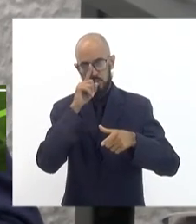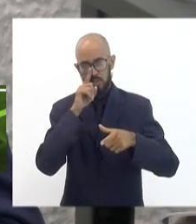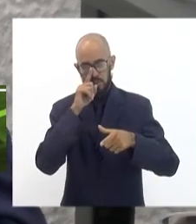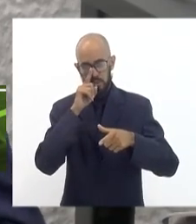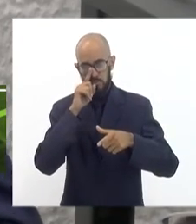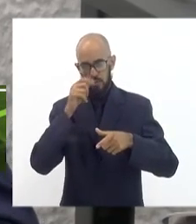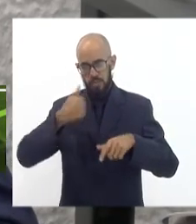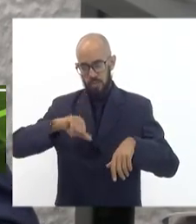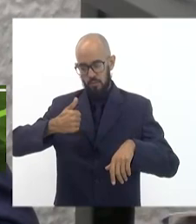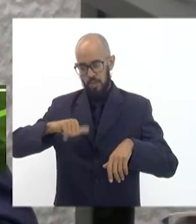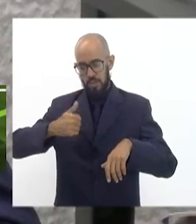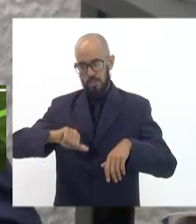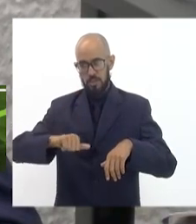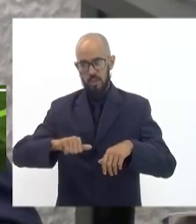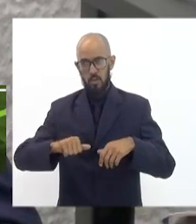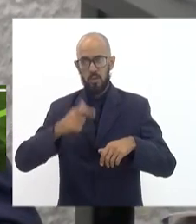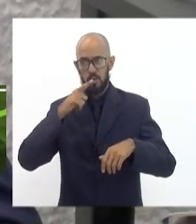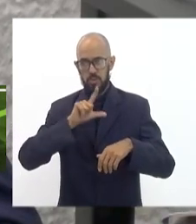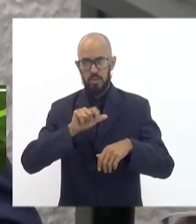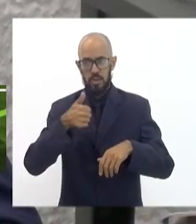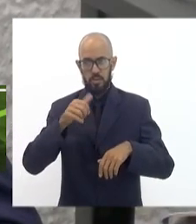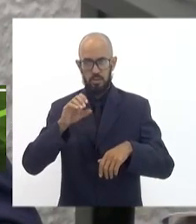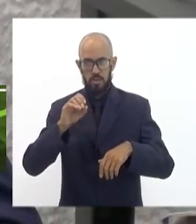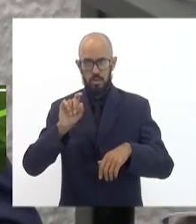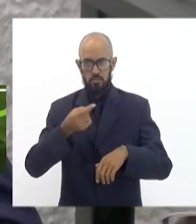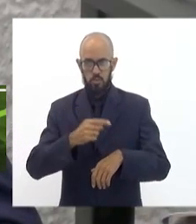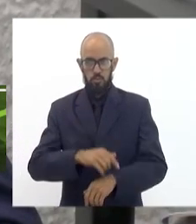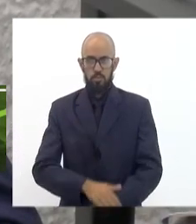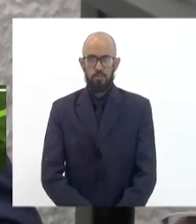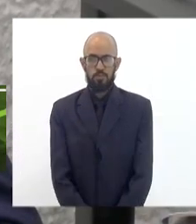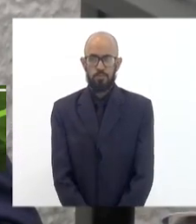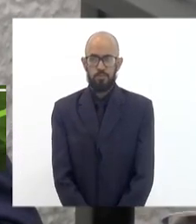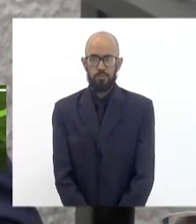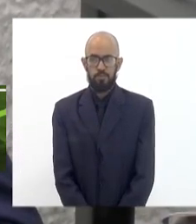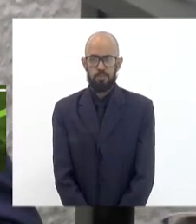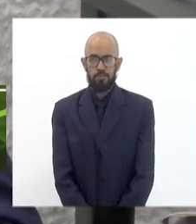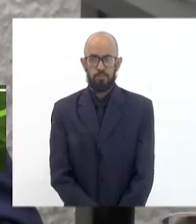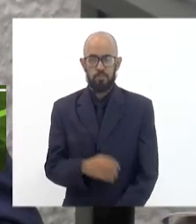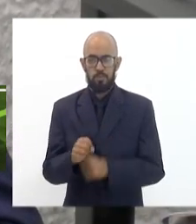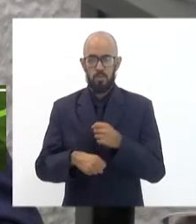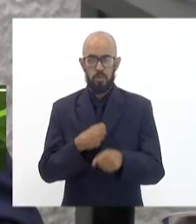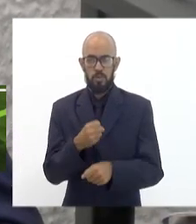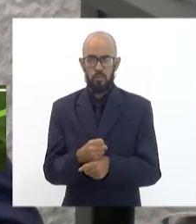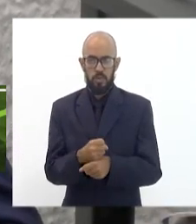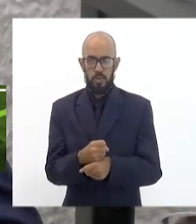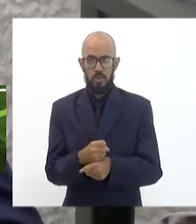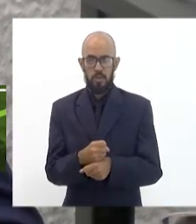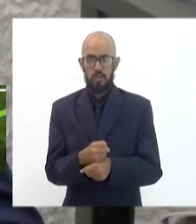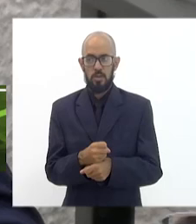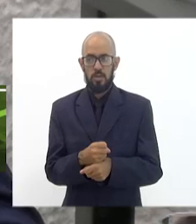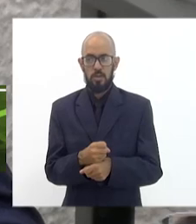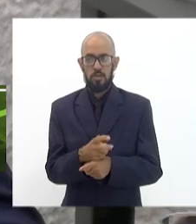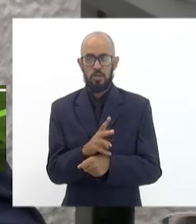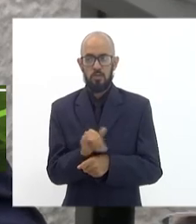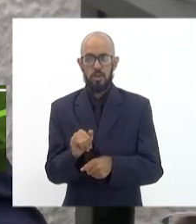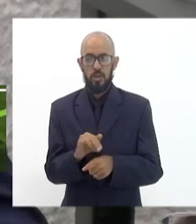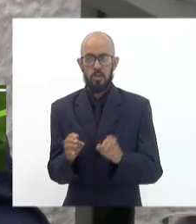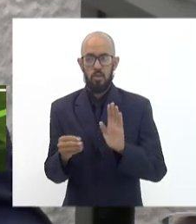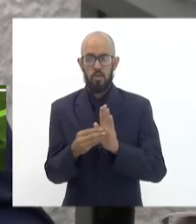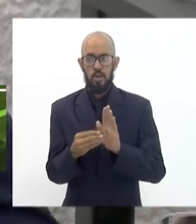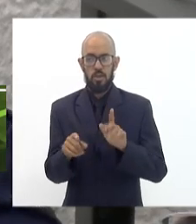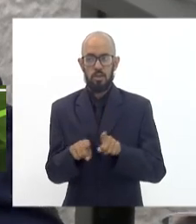análise fecha esse número de 10.000 Oi para o ano que vem nós já vamos